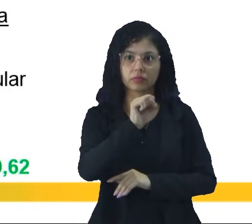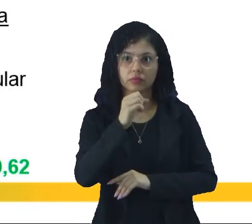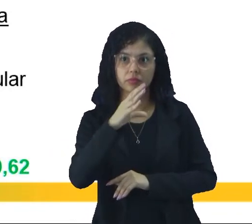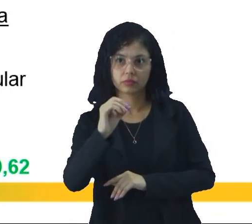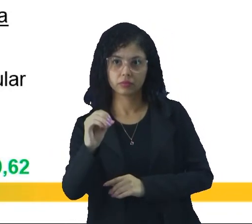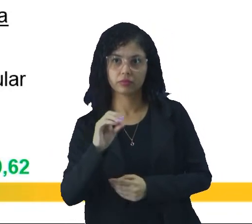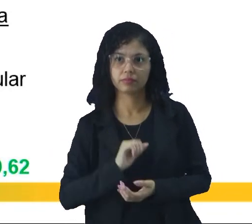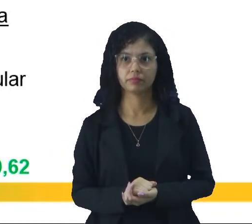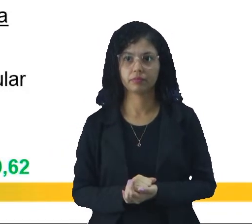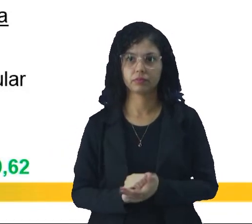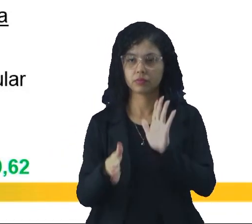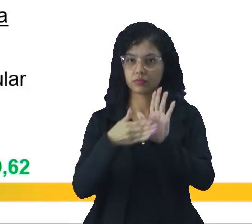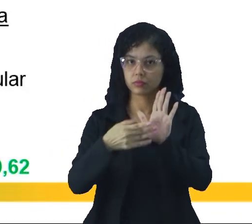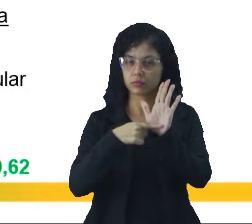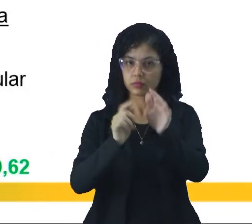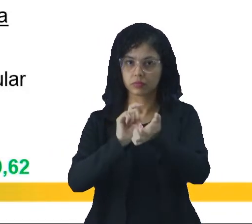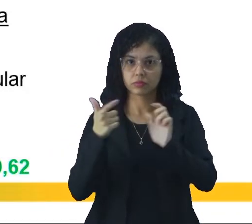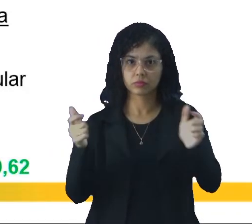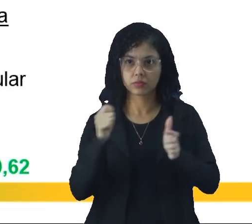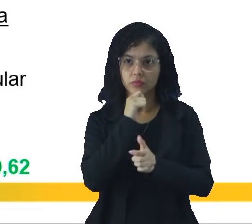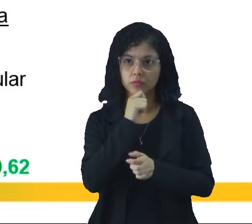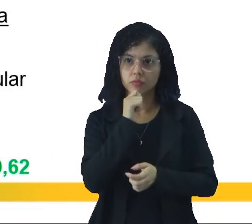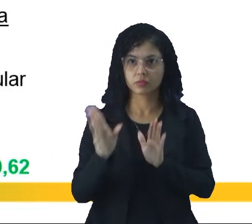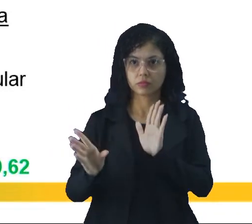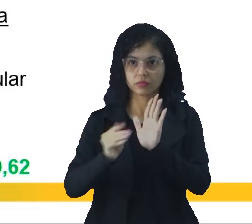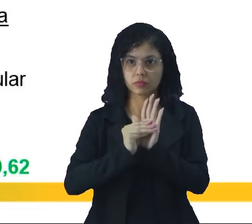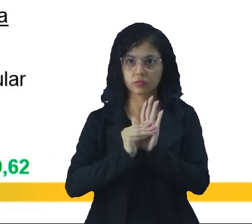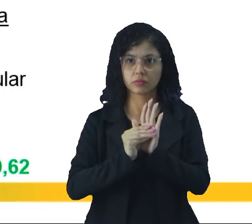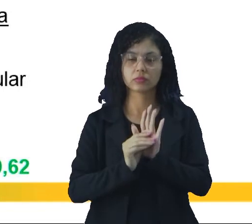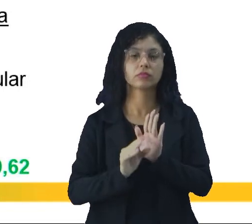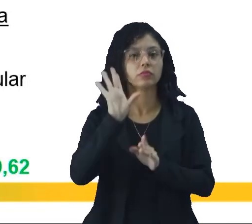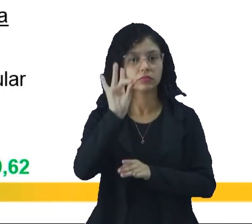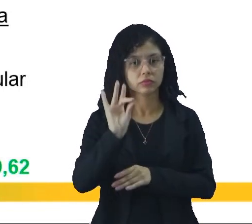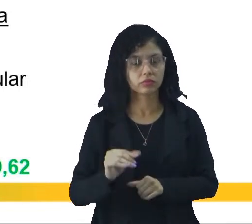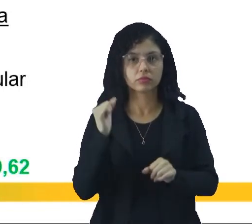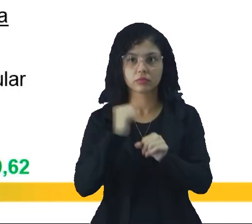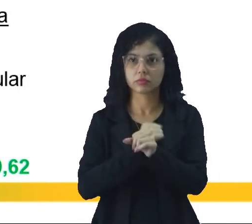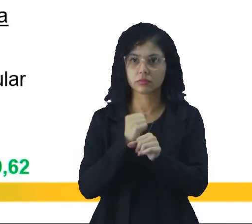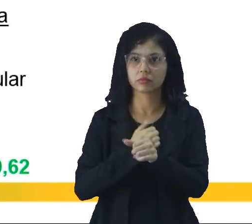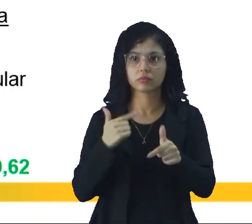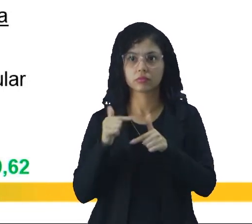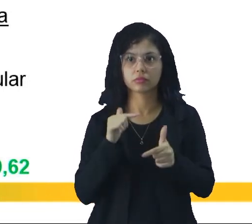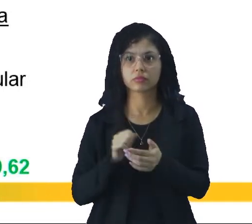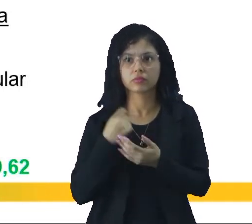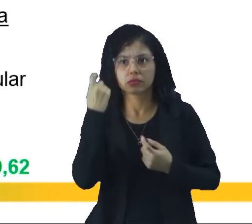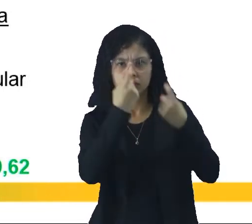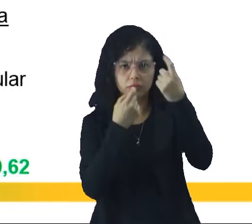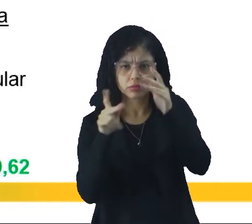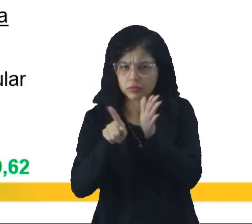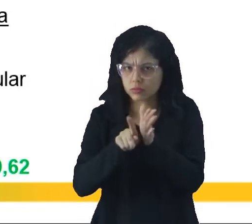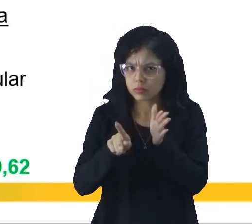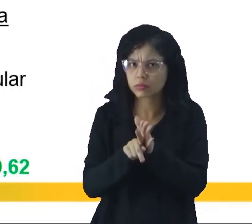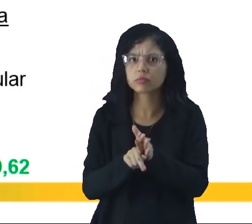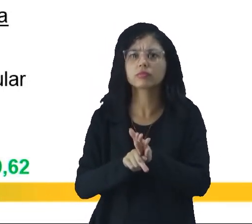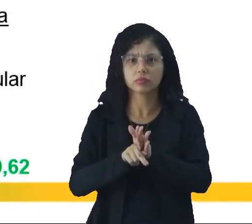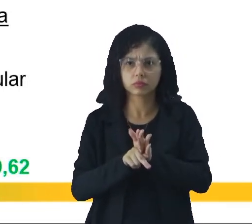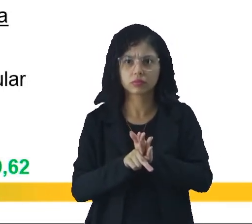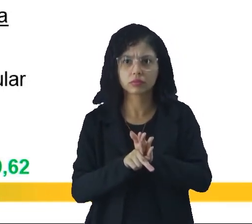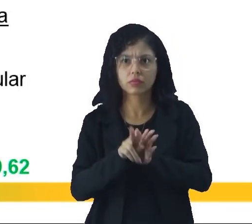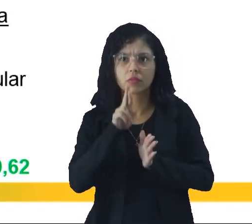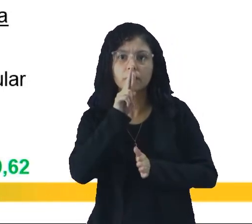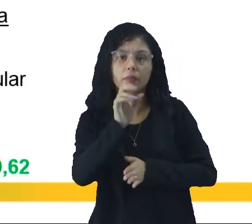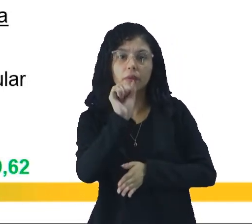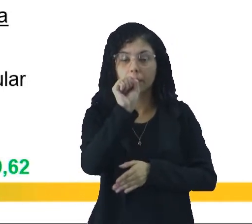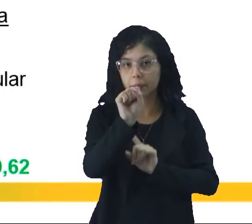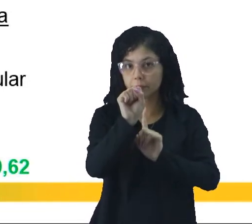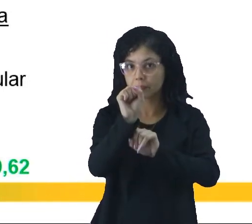1.800, propondo um aumento percentual fixo por cada ano dedicado ao trabalho. A expressão que corresponde à proposta salarial